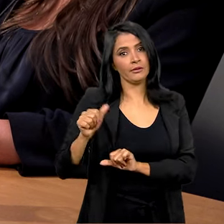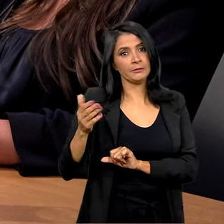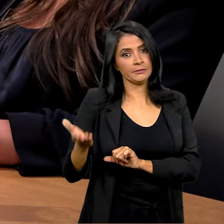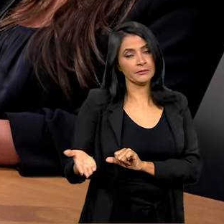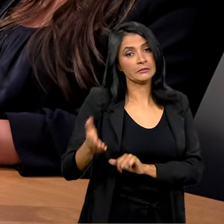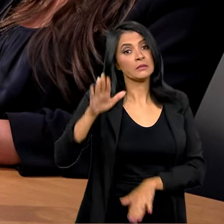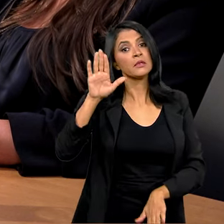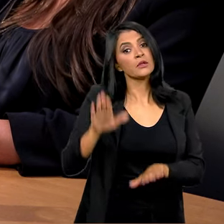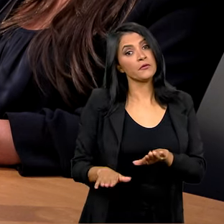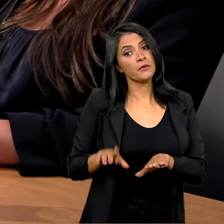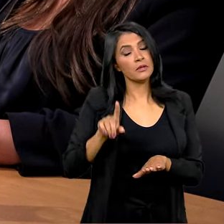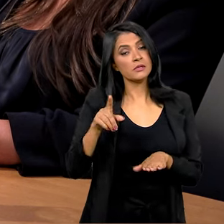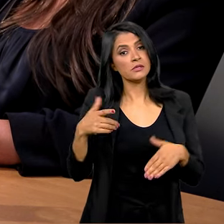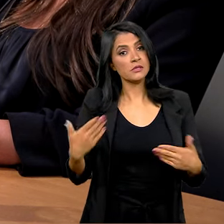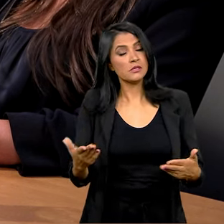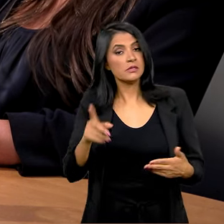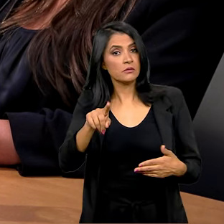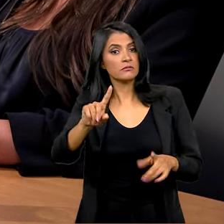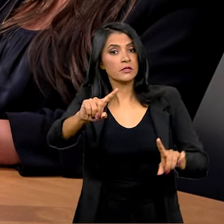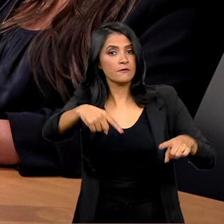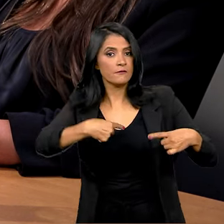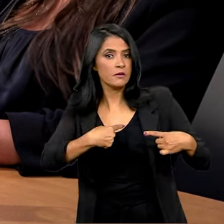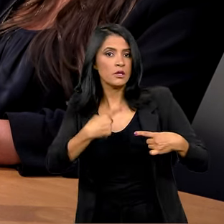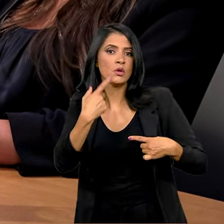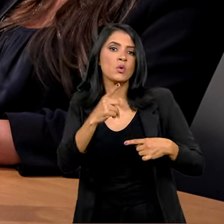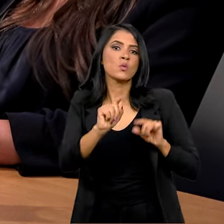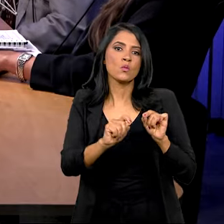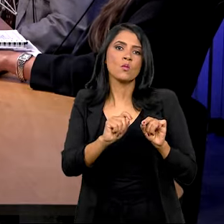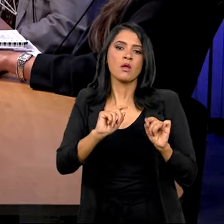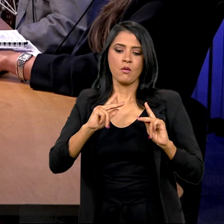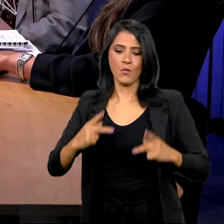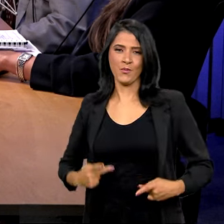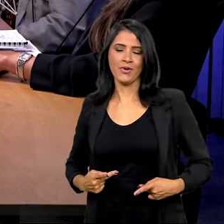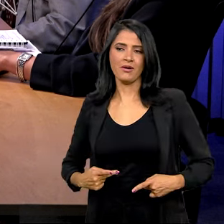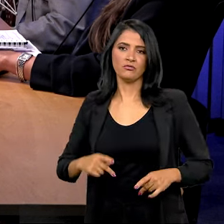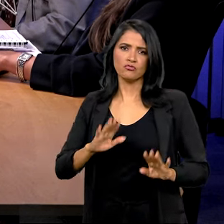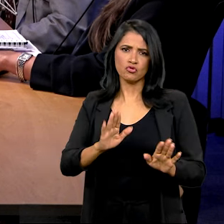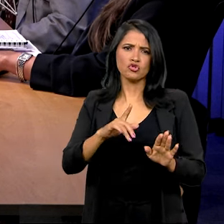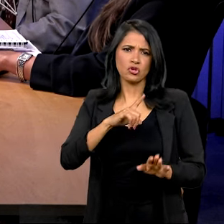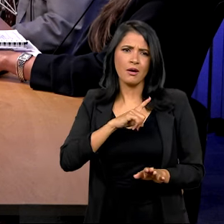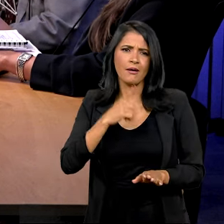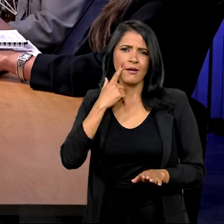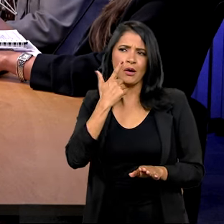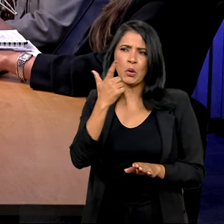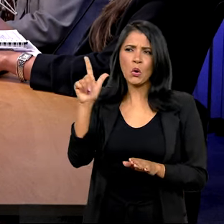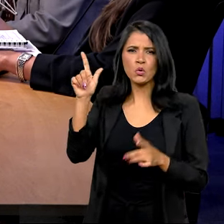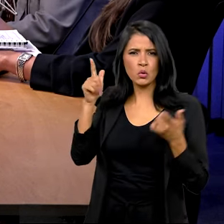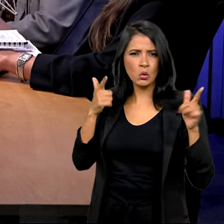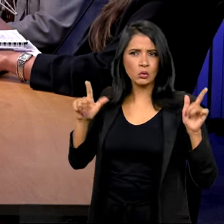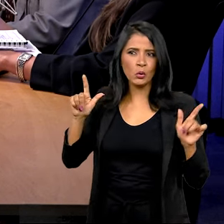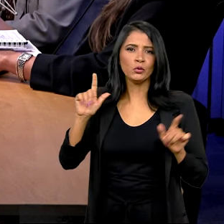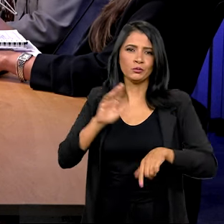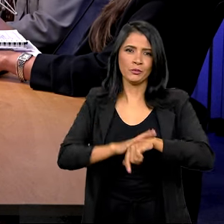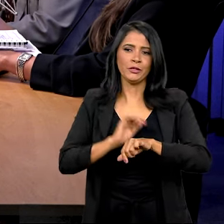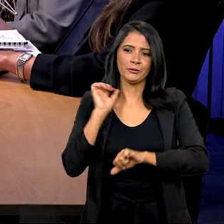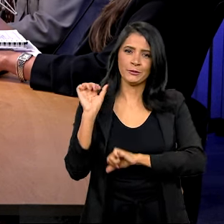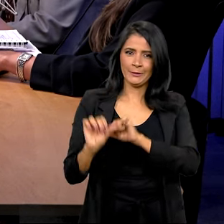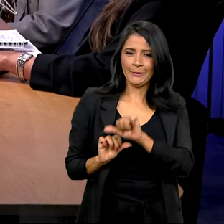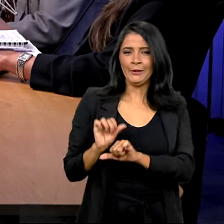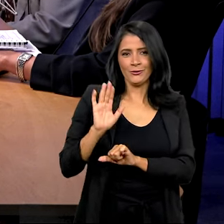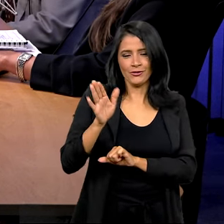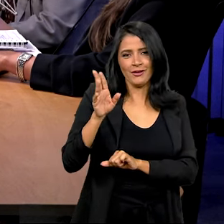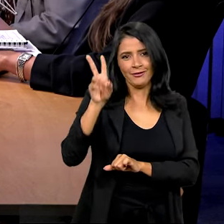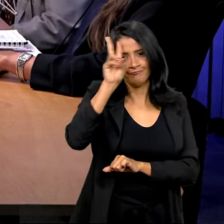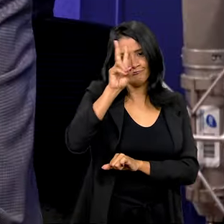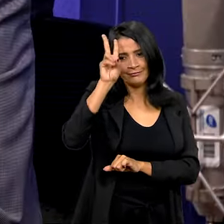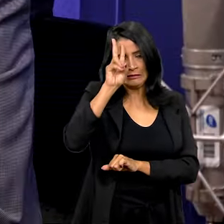diferente Talvez seja um desafio pro Qual a humanidade embora já tenha passado por outros momentos na